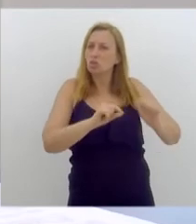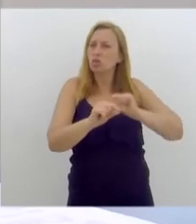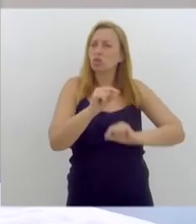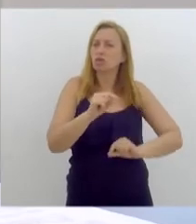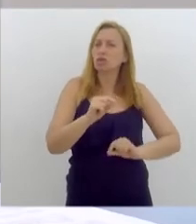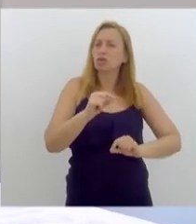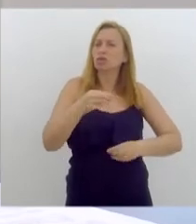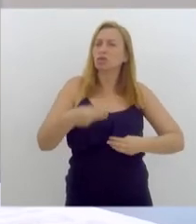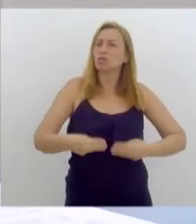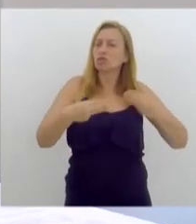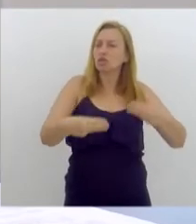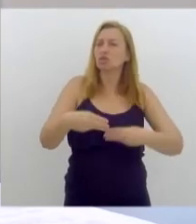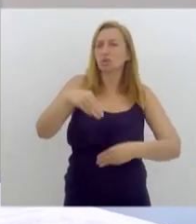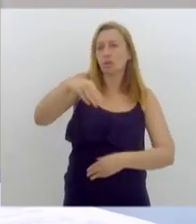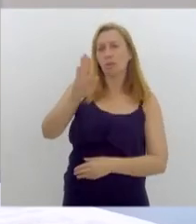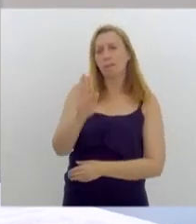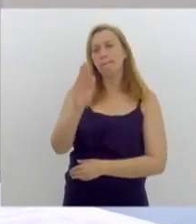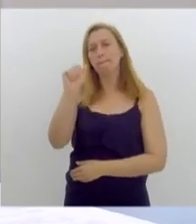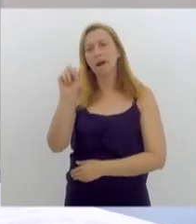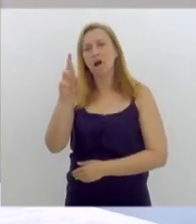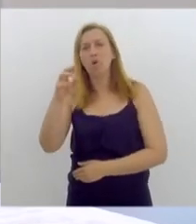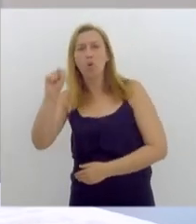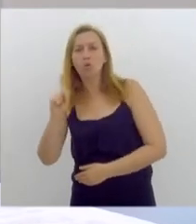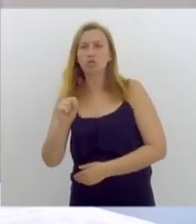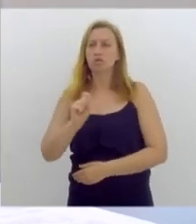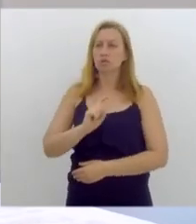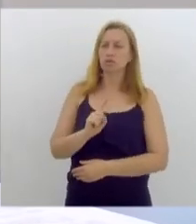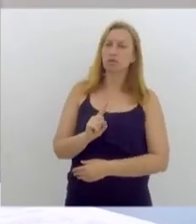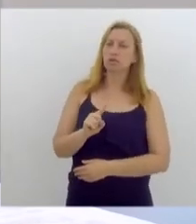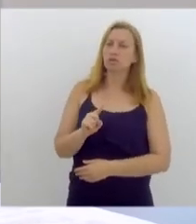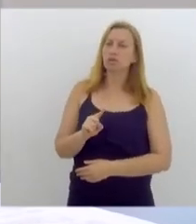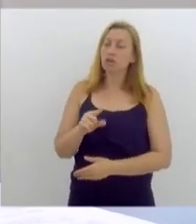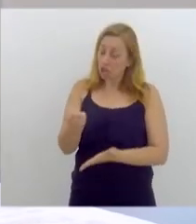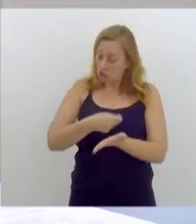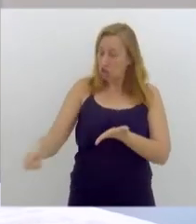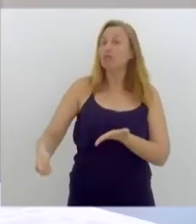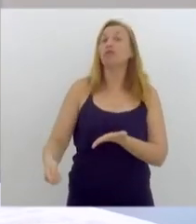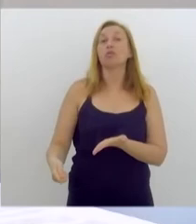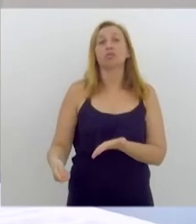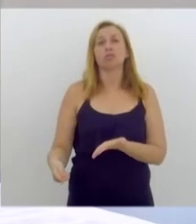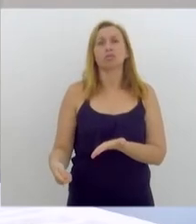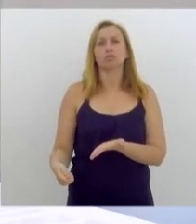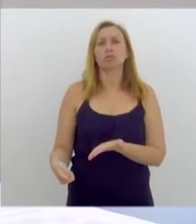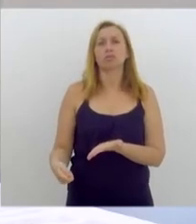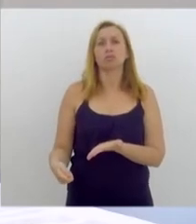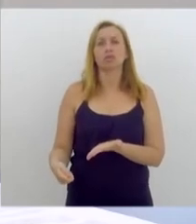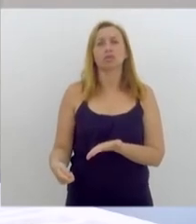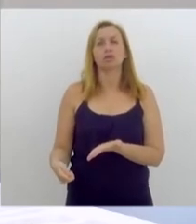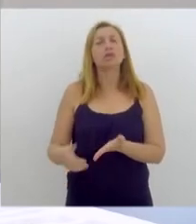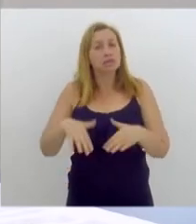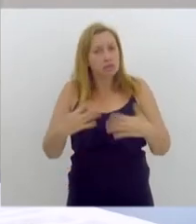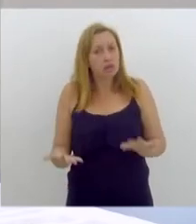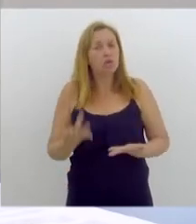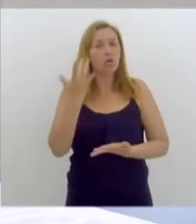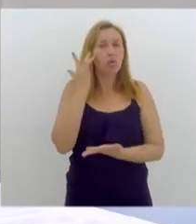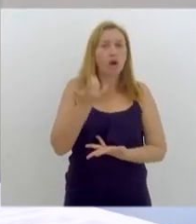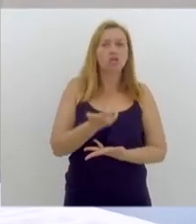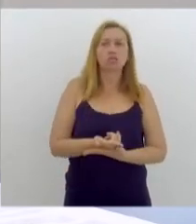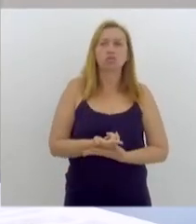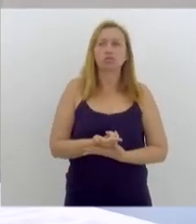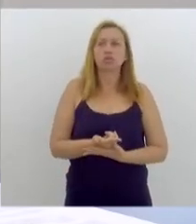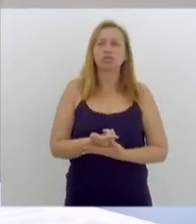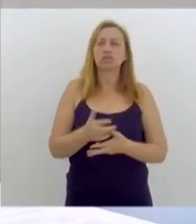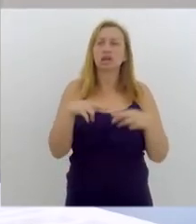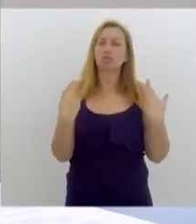Barroso que agora não é uma hipótese Barroso Então acho que essa essa